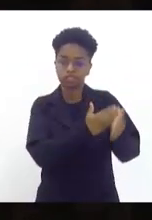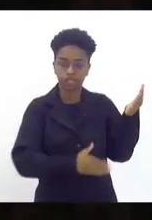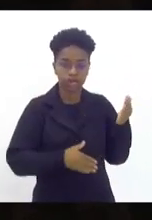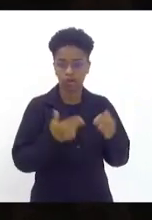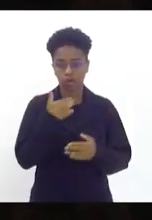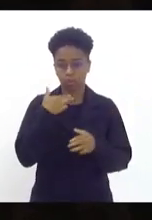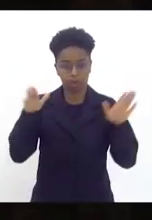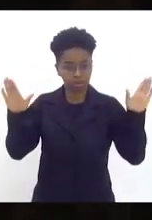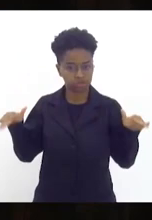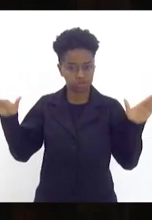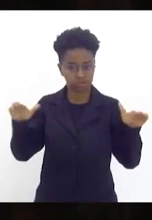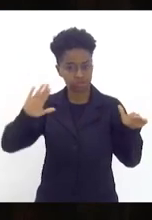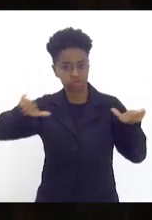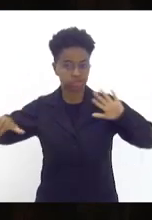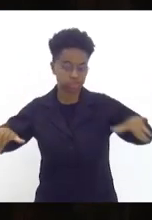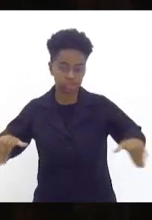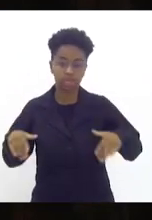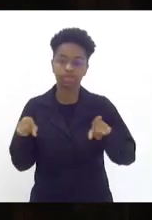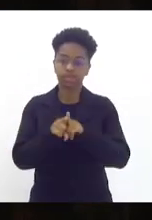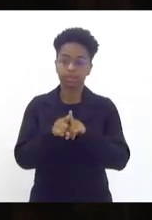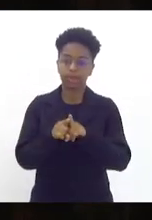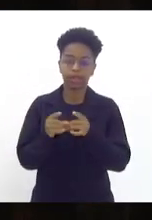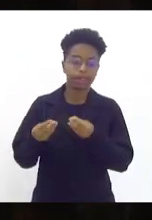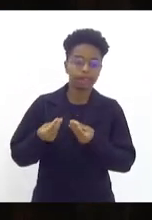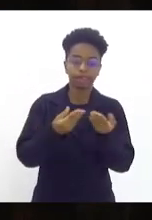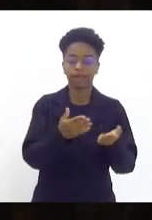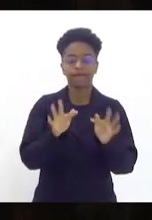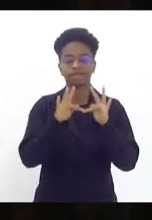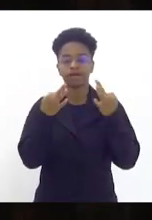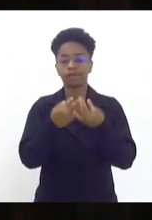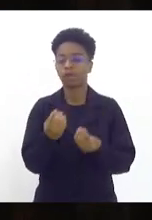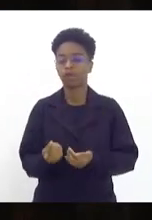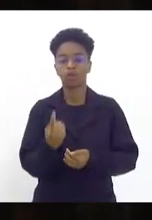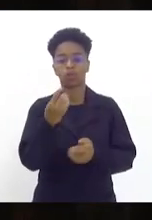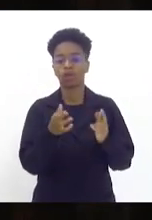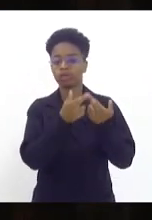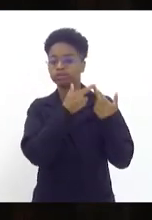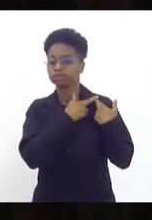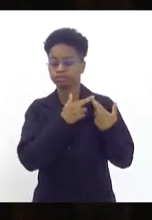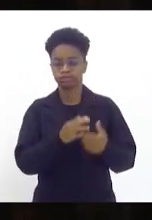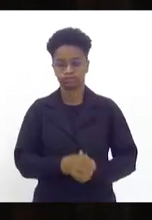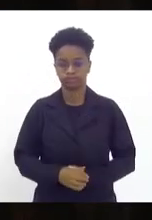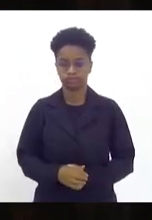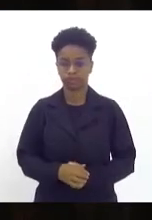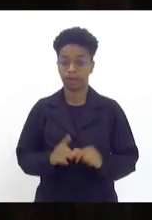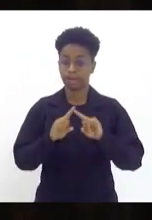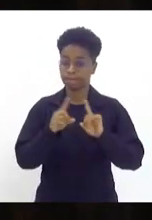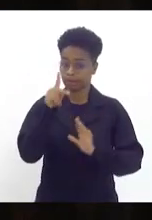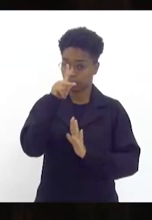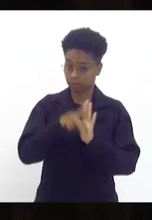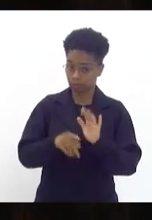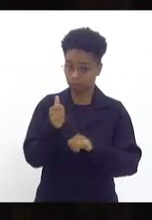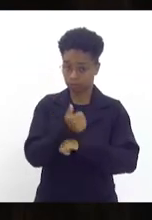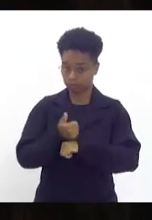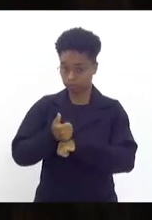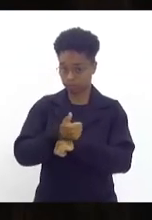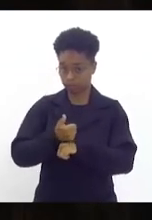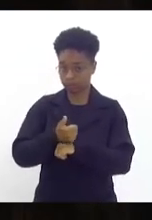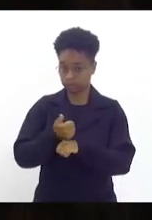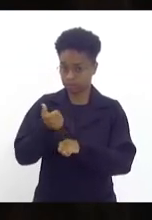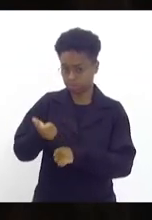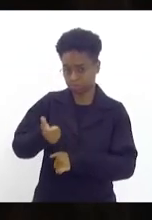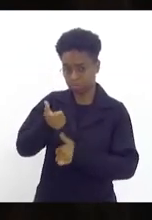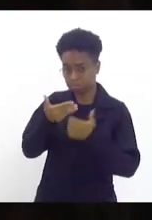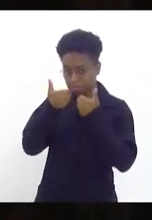pode delegar também à família, no homeschooling, uma dessas asas. Mas, para um projeto profissional alto,